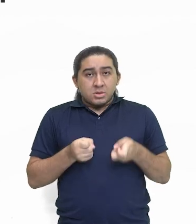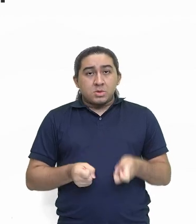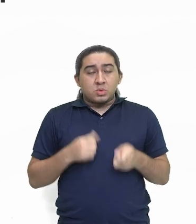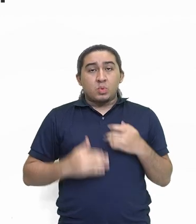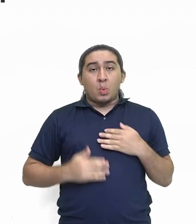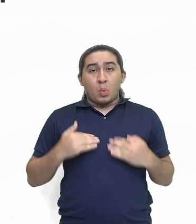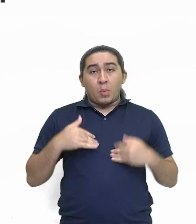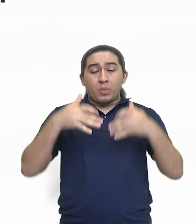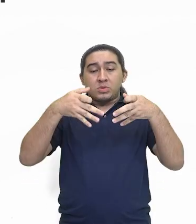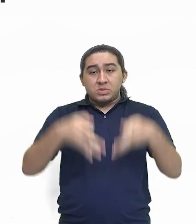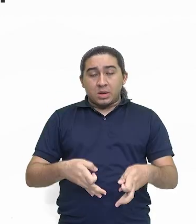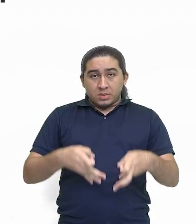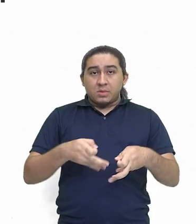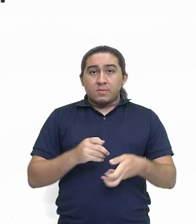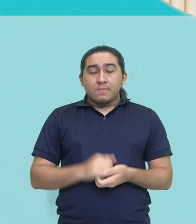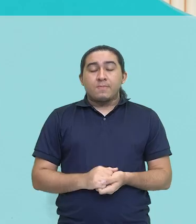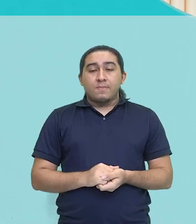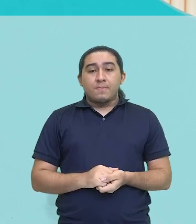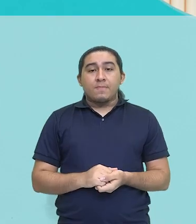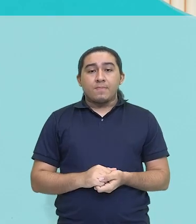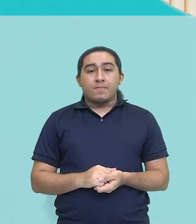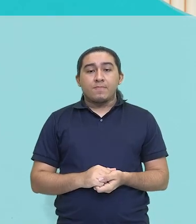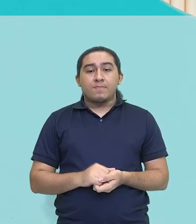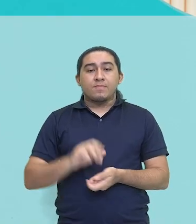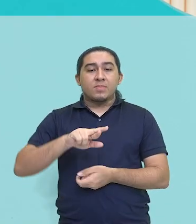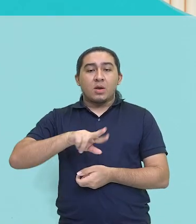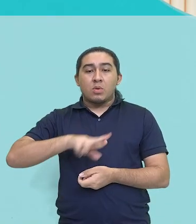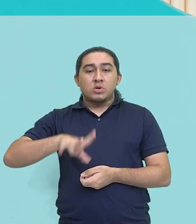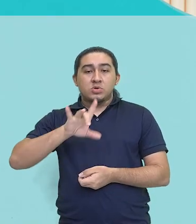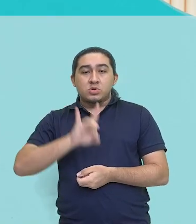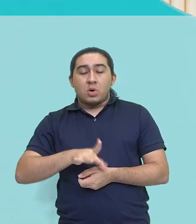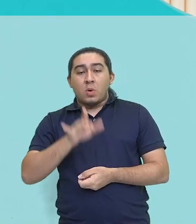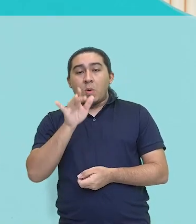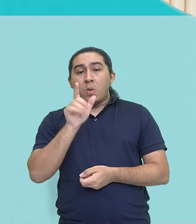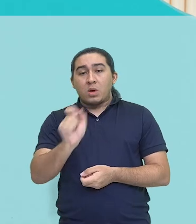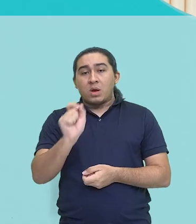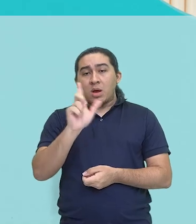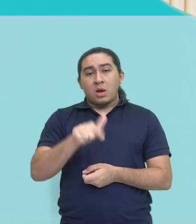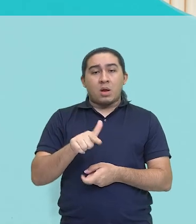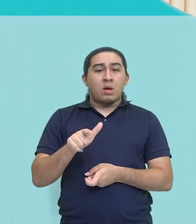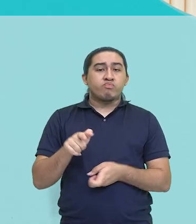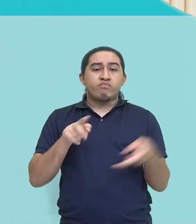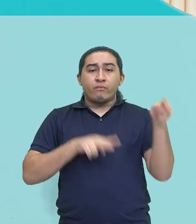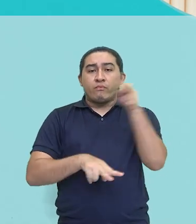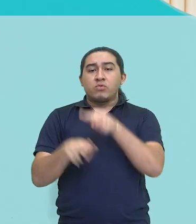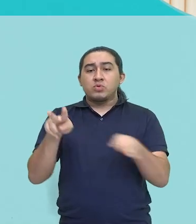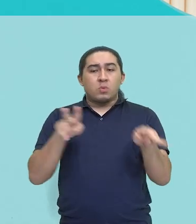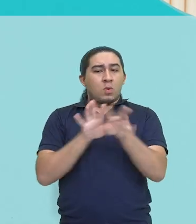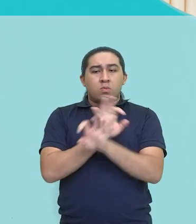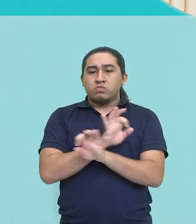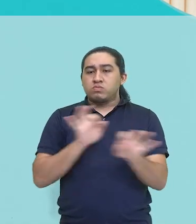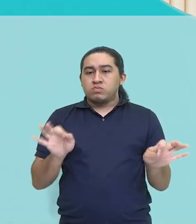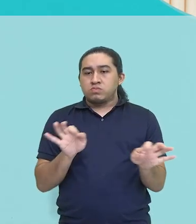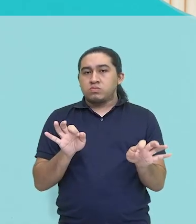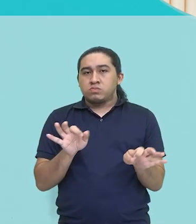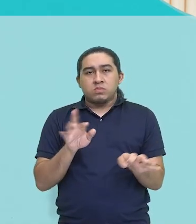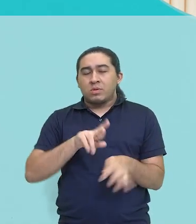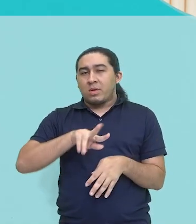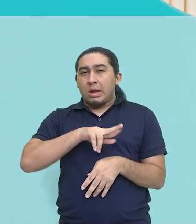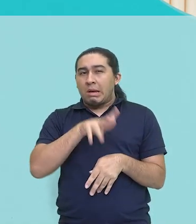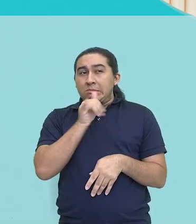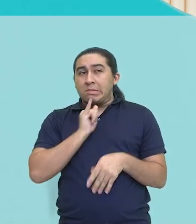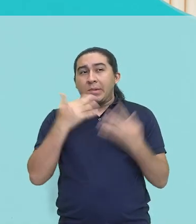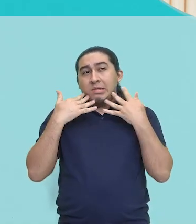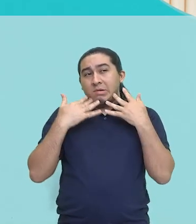maneira adequada. Então, gente, não é somente questão visual, né? A natureza não criou